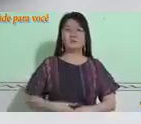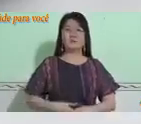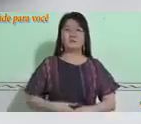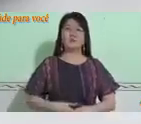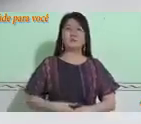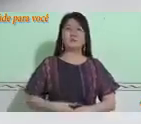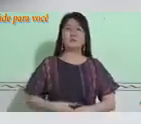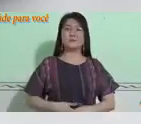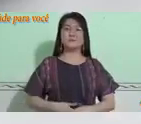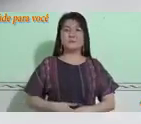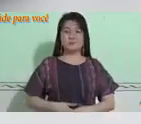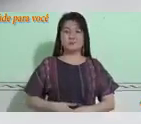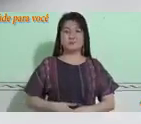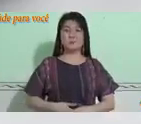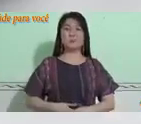está infectada.